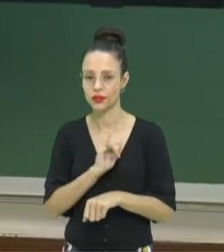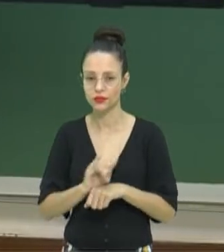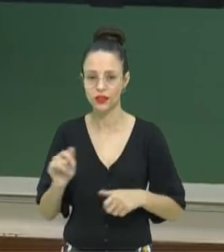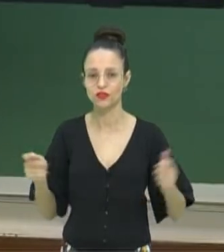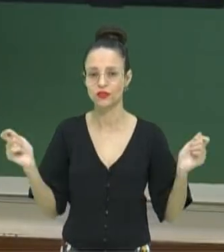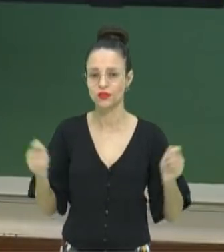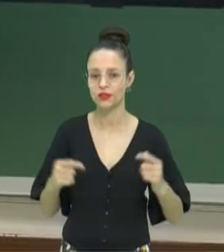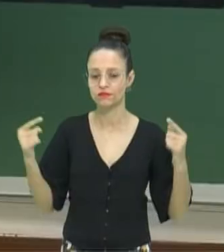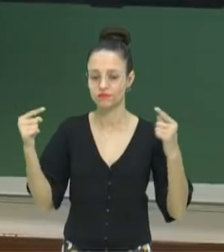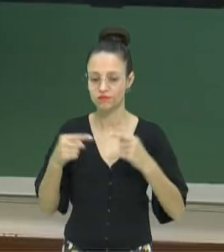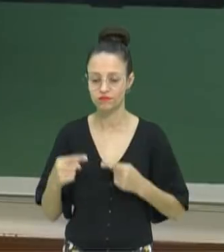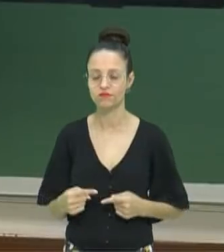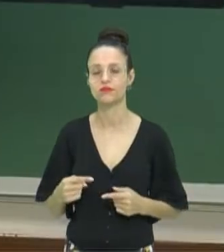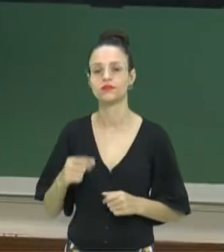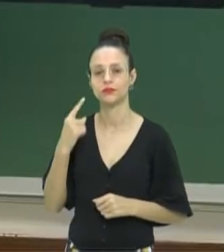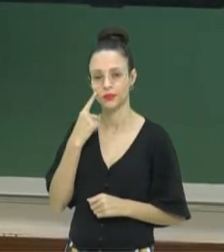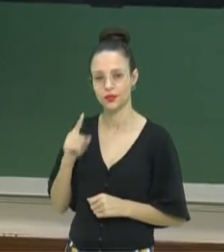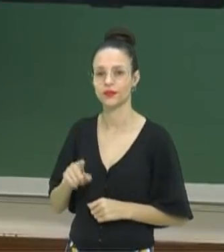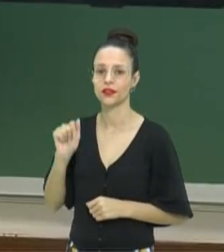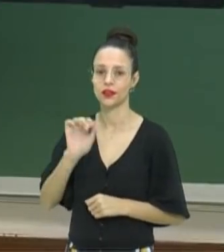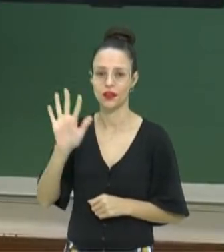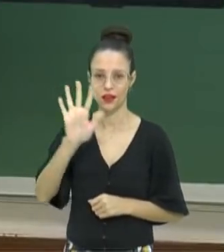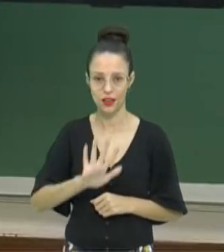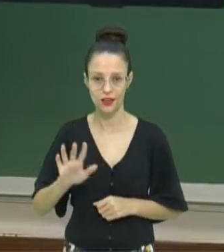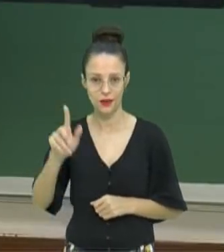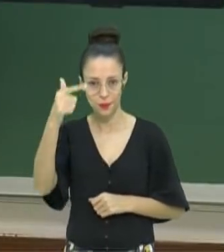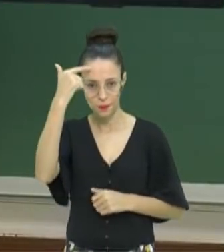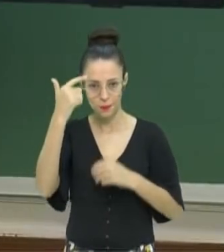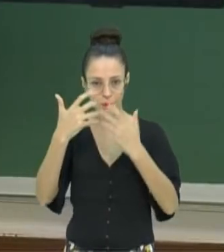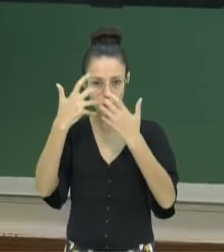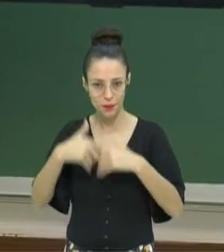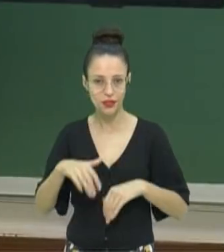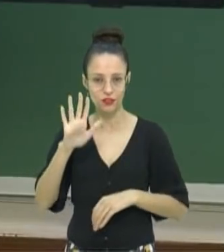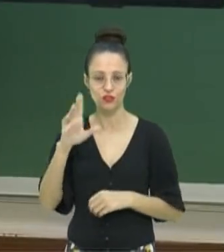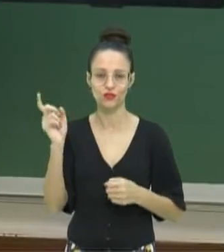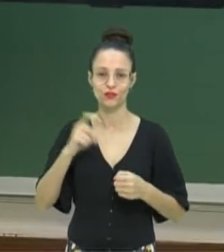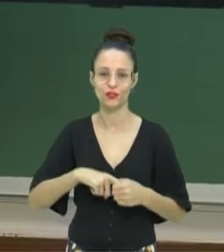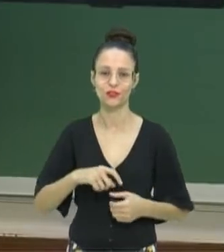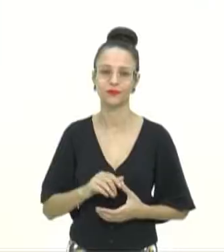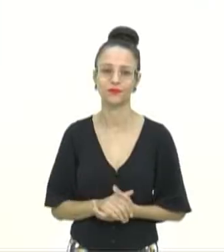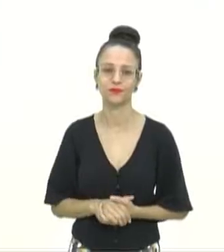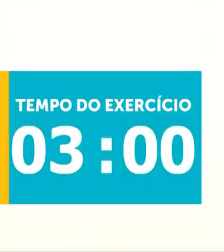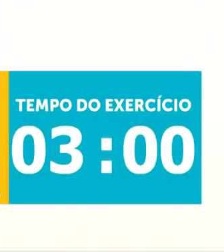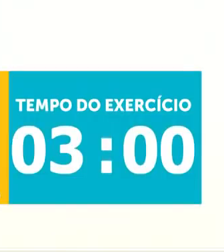vamos usar para determinar essa área. Então, pensa um pouquinho aí que a gente já volta.